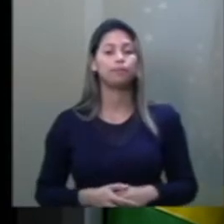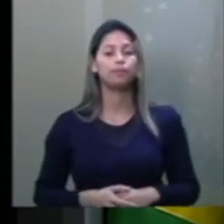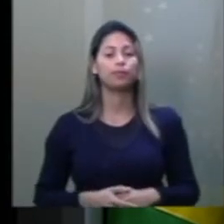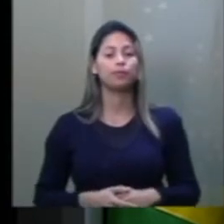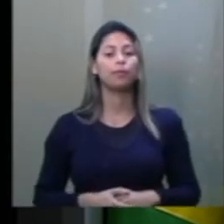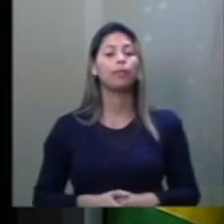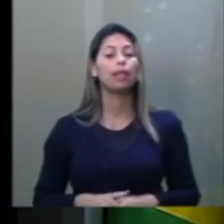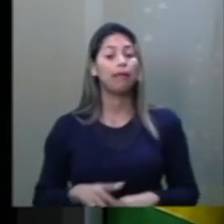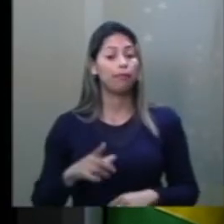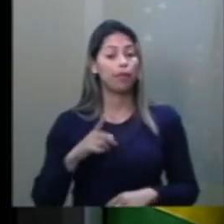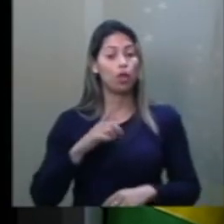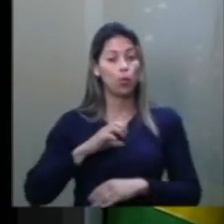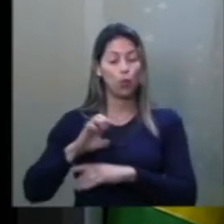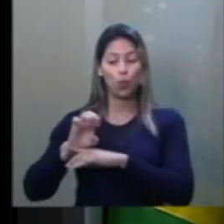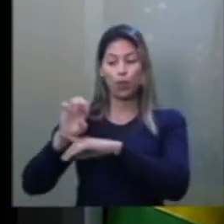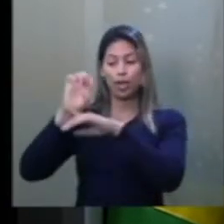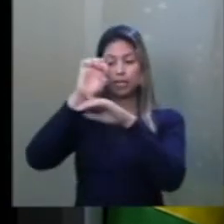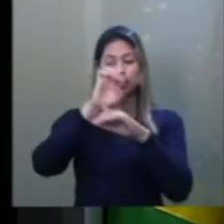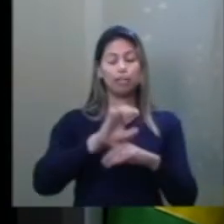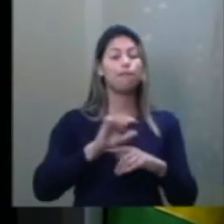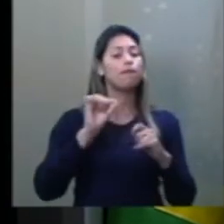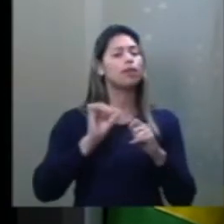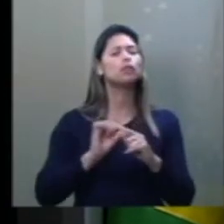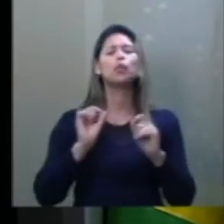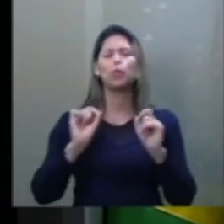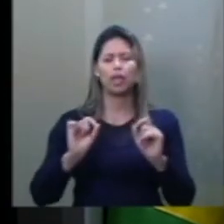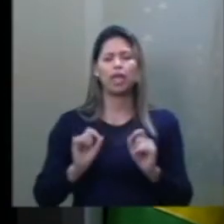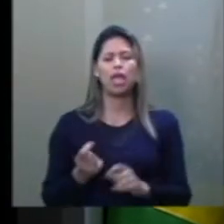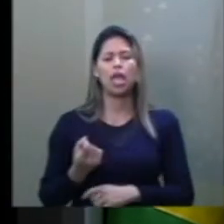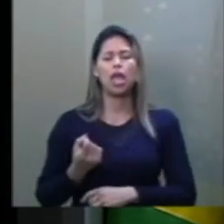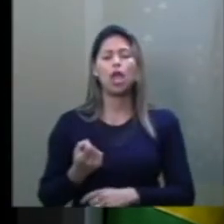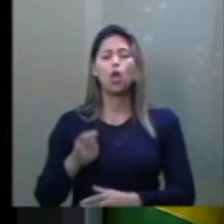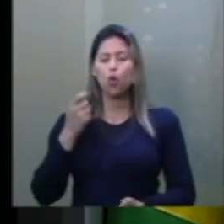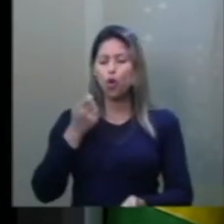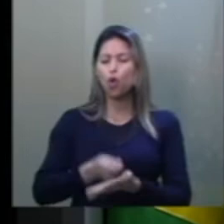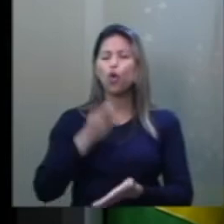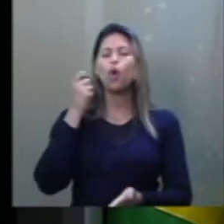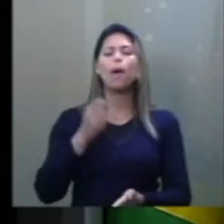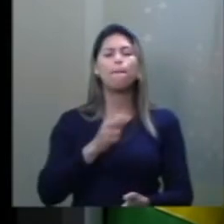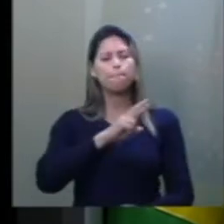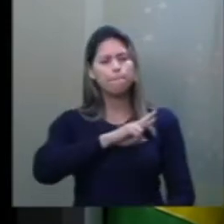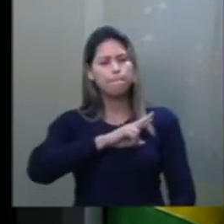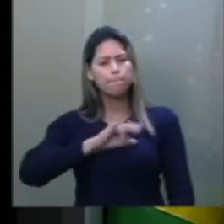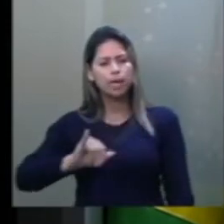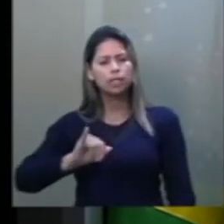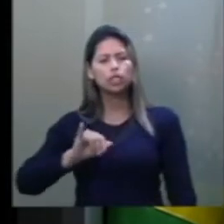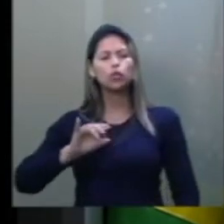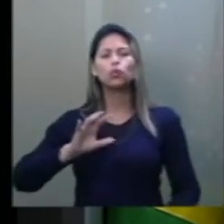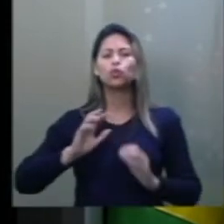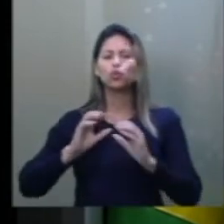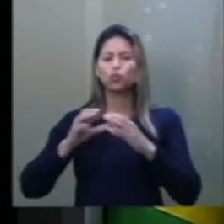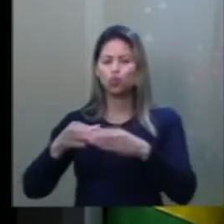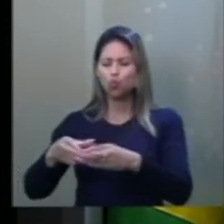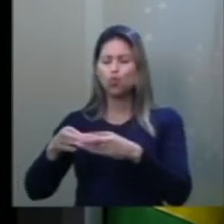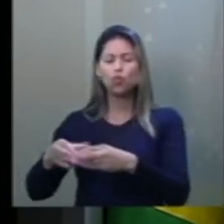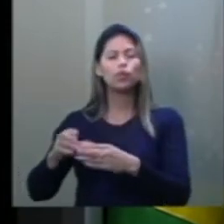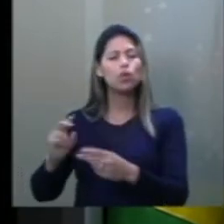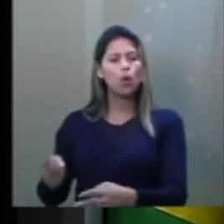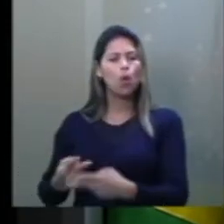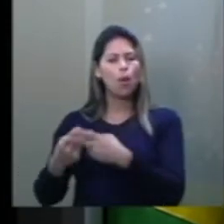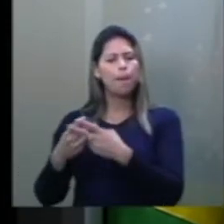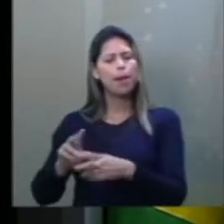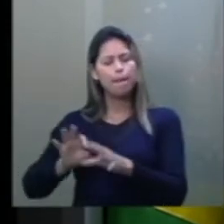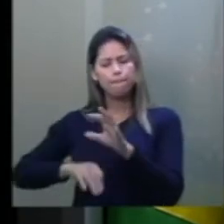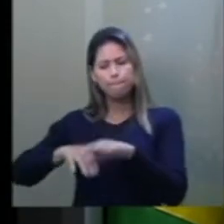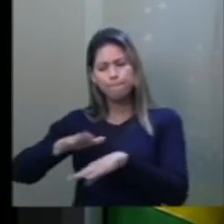o Estado fez valer o seu poder, enviando todos de uma vez só para os presídios mais bem equipados